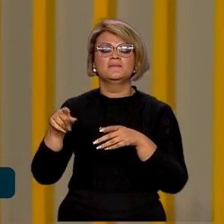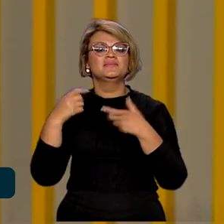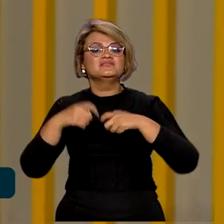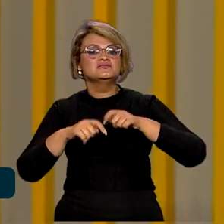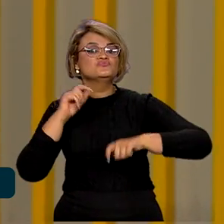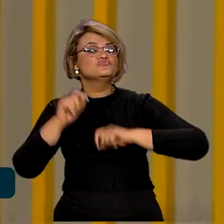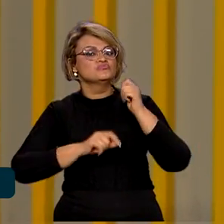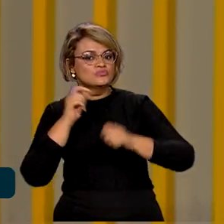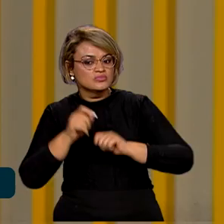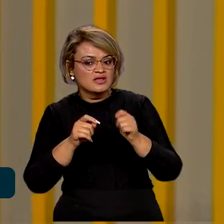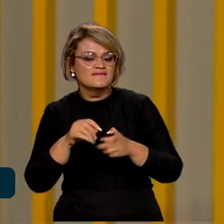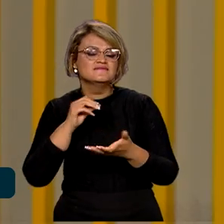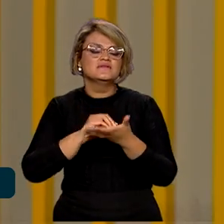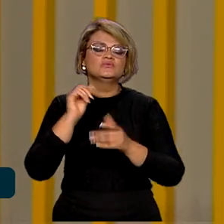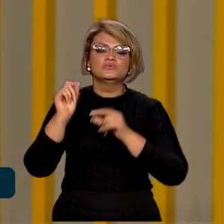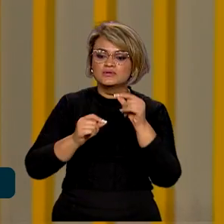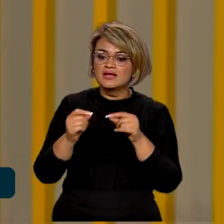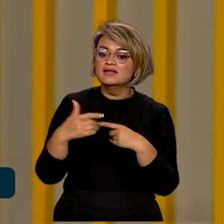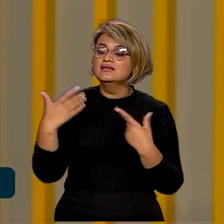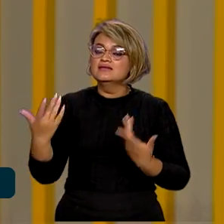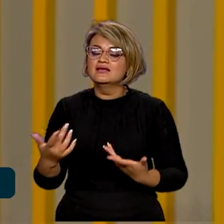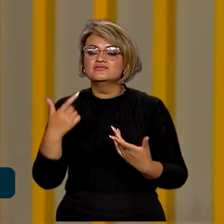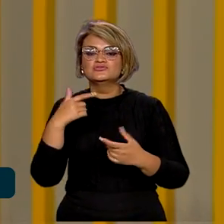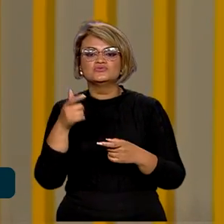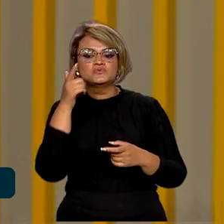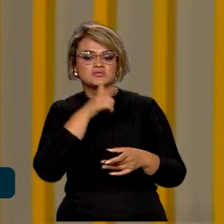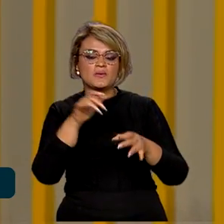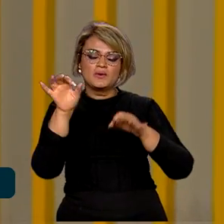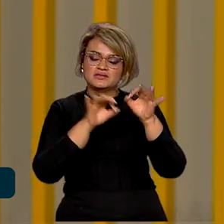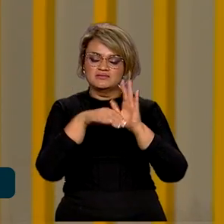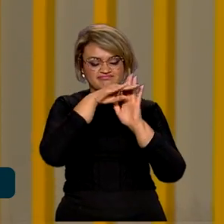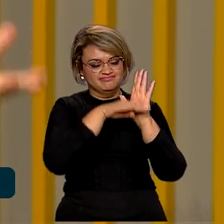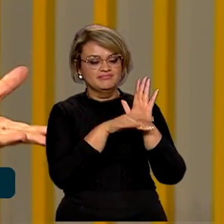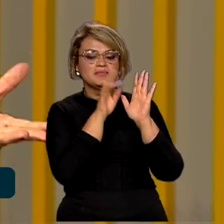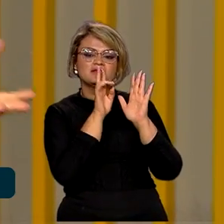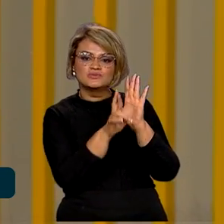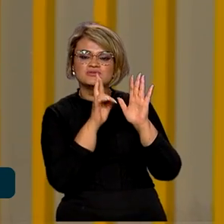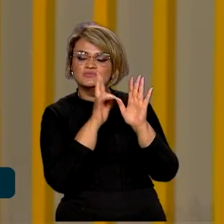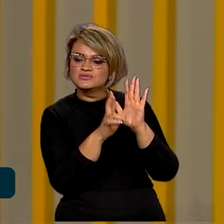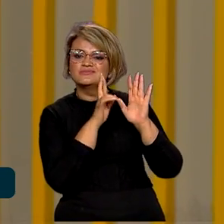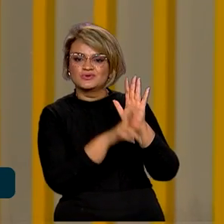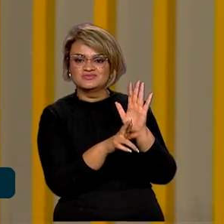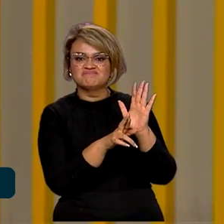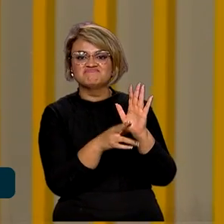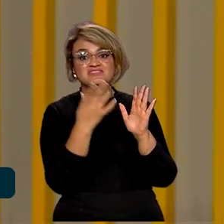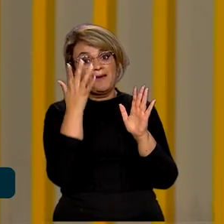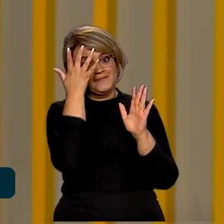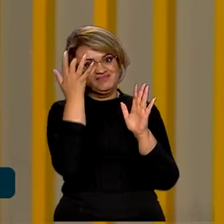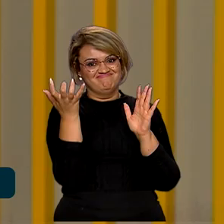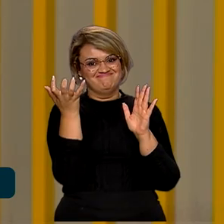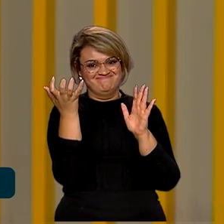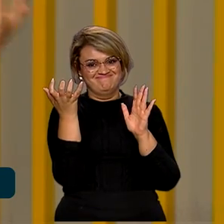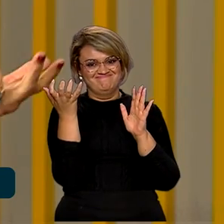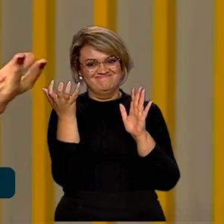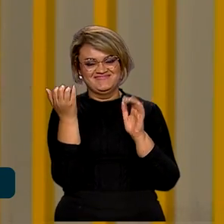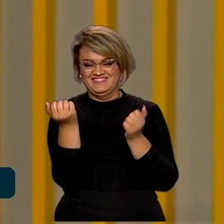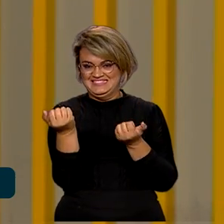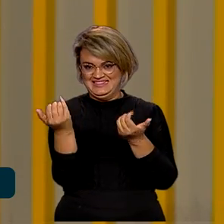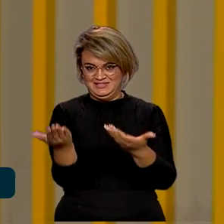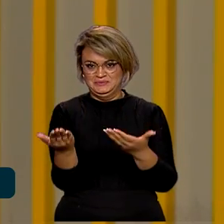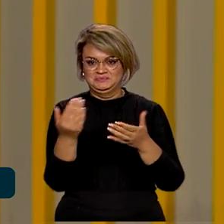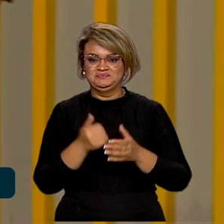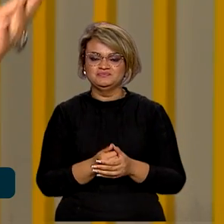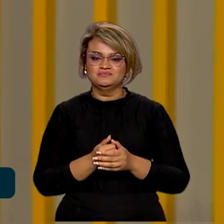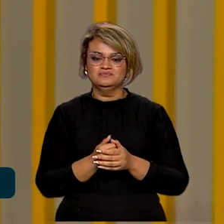demandas que estão naqueles eixos e a gente possa construir então um caderno de respostas que justamente será amanhã, né, entregue pelo